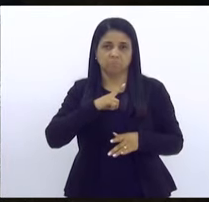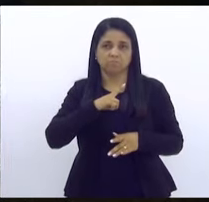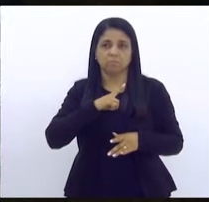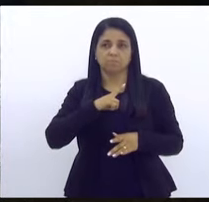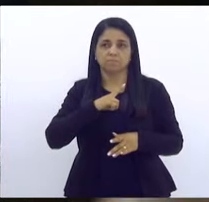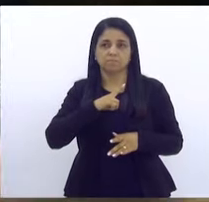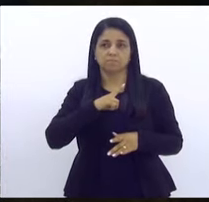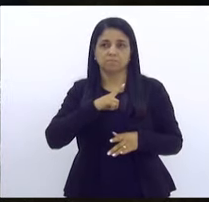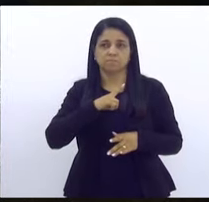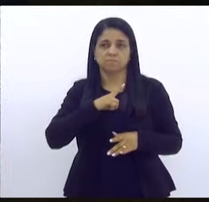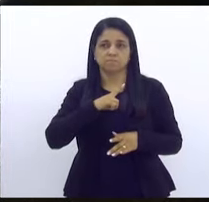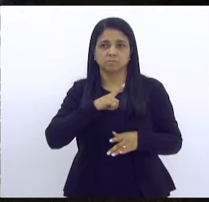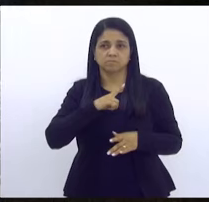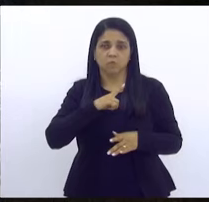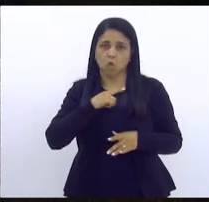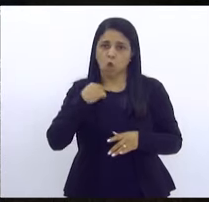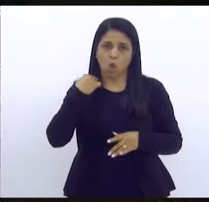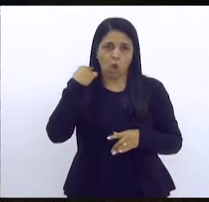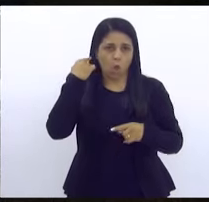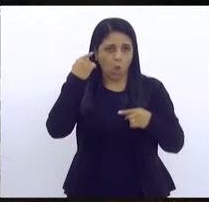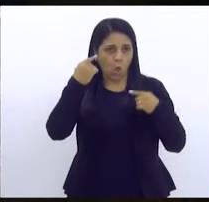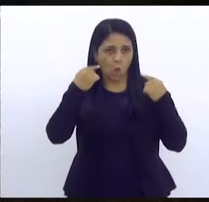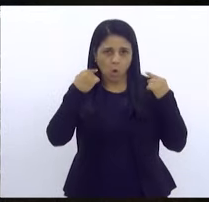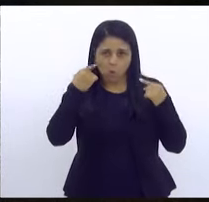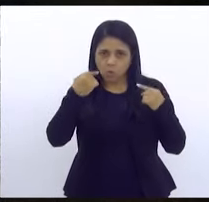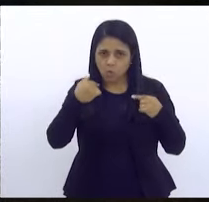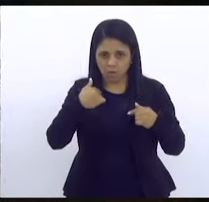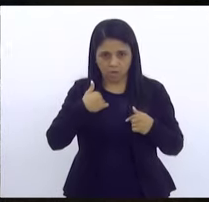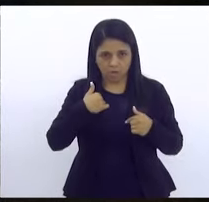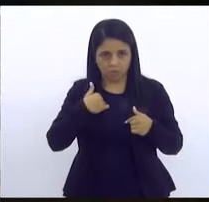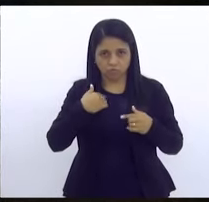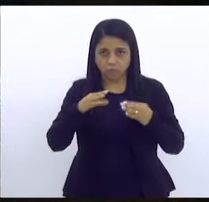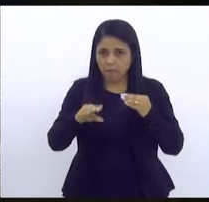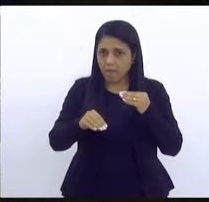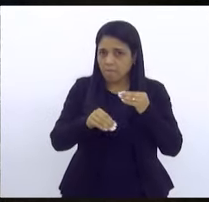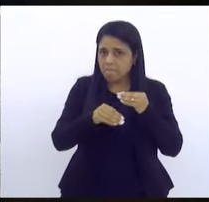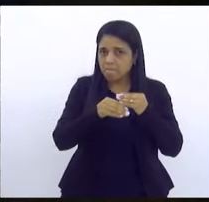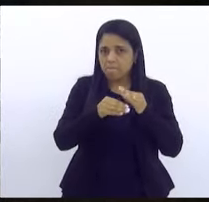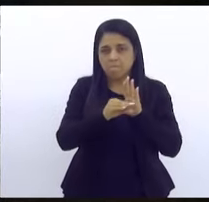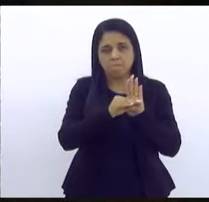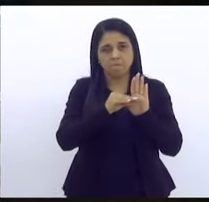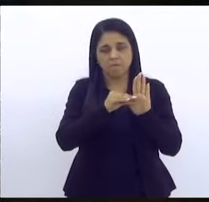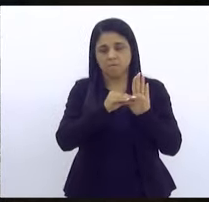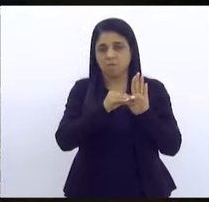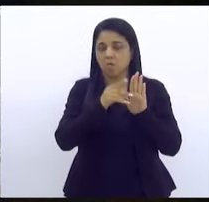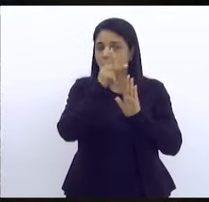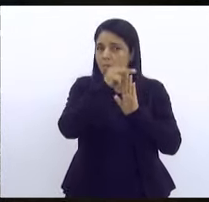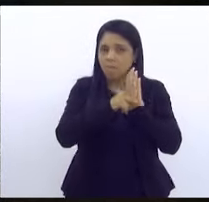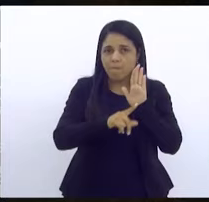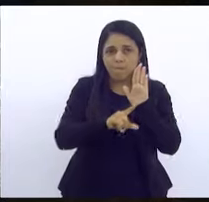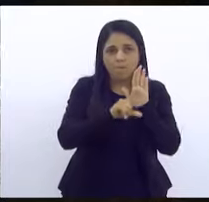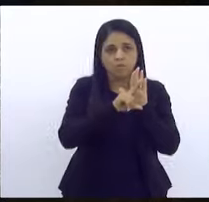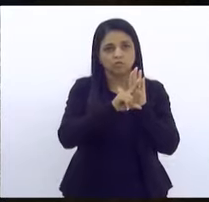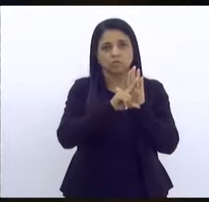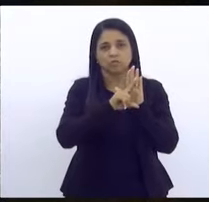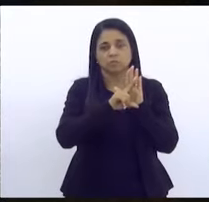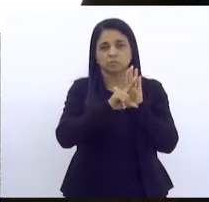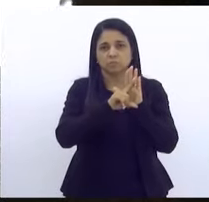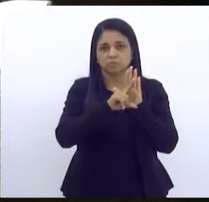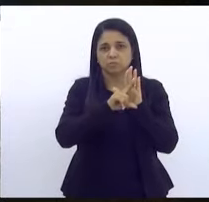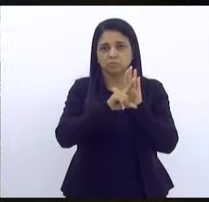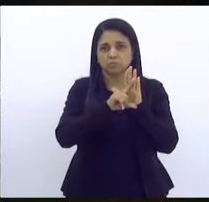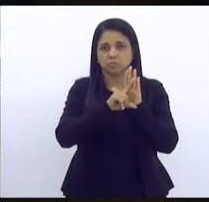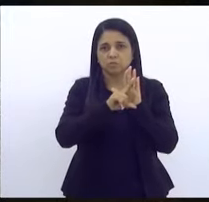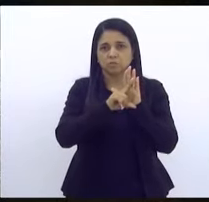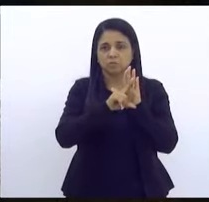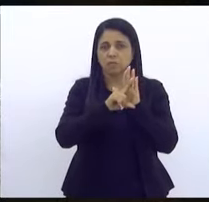eu não seria louco de fazer uma emenda ou apresentar um projeto que criasse